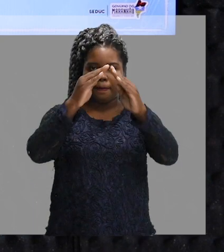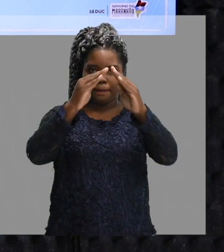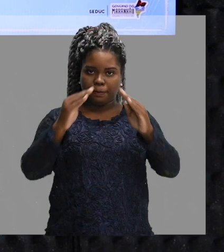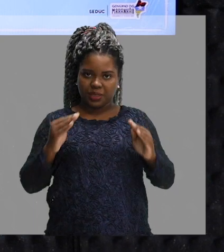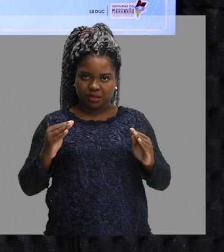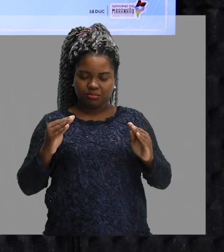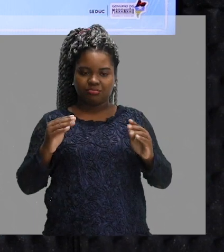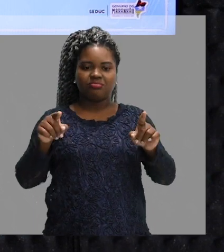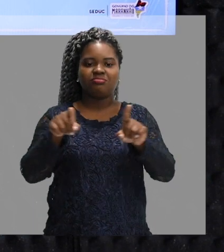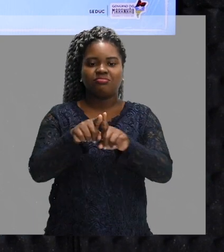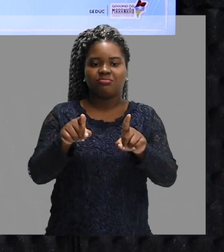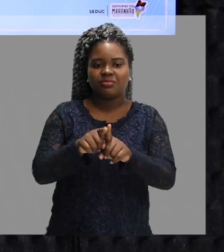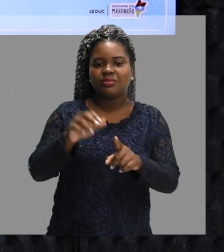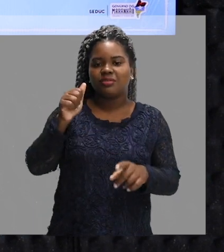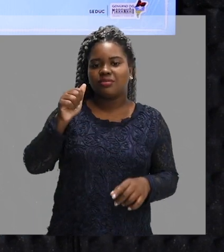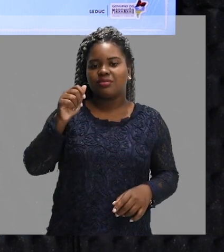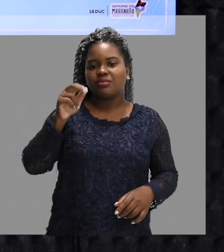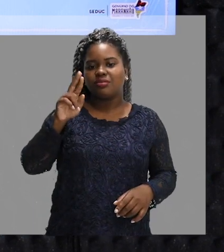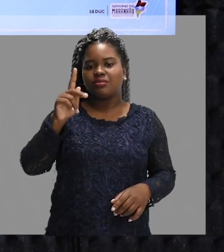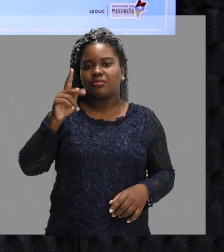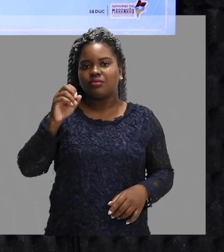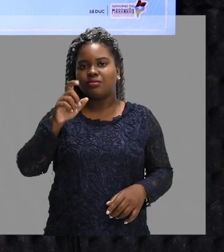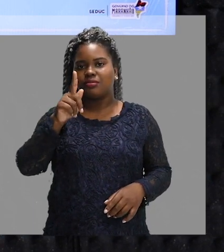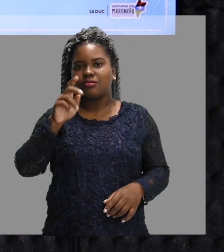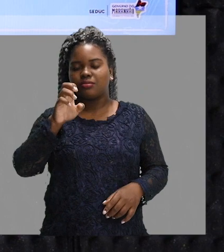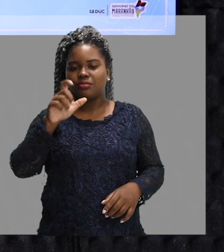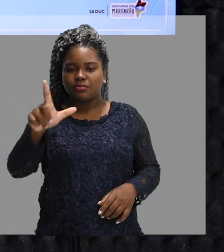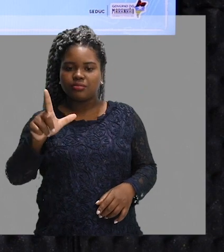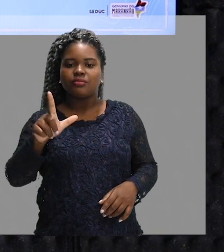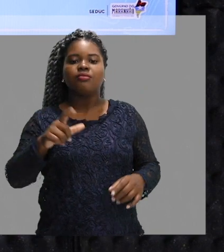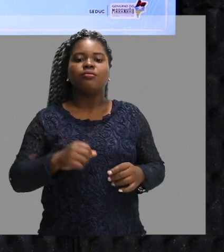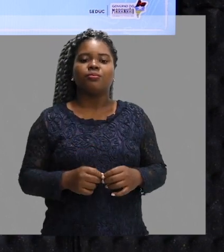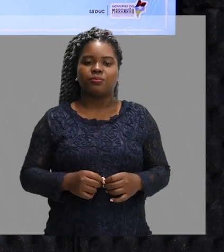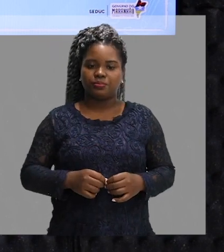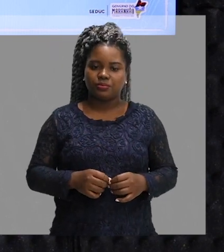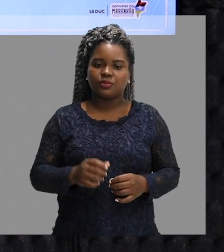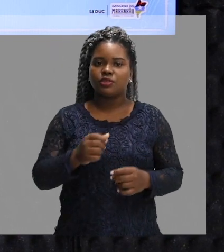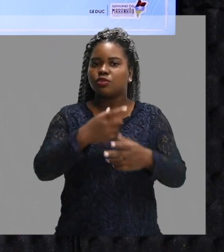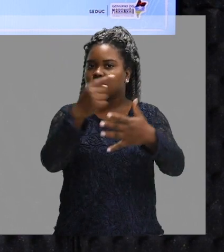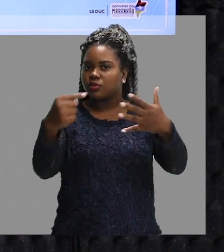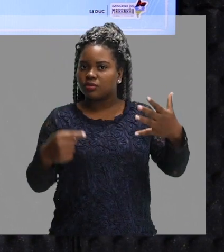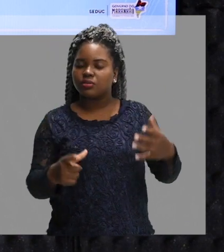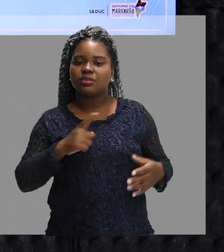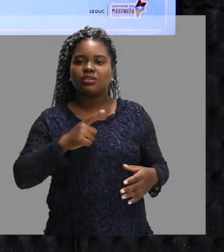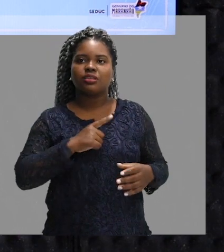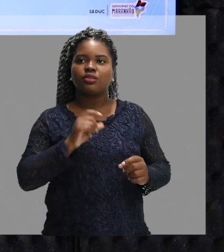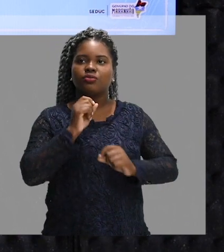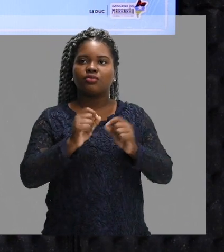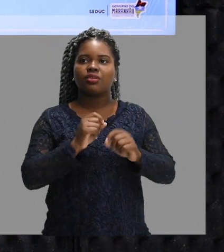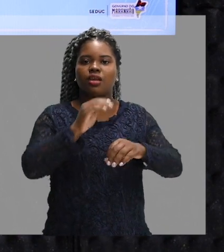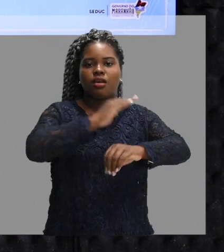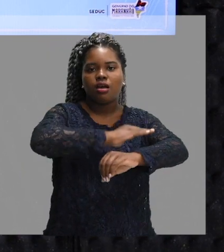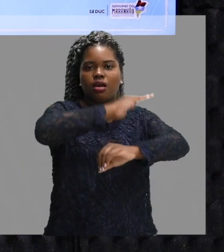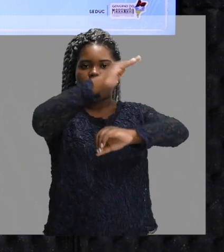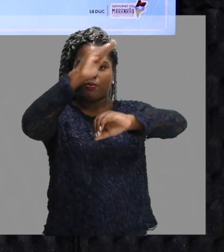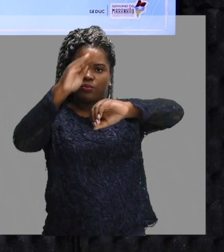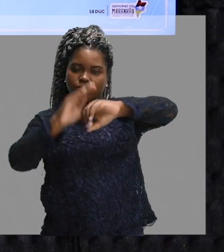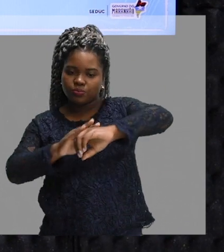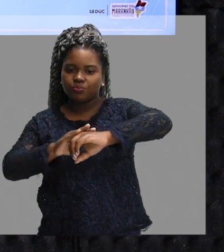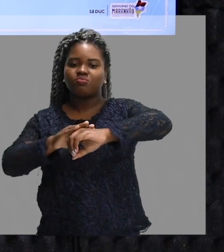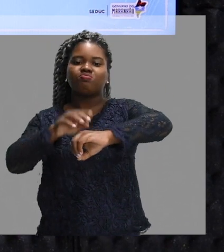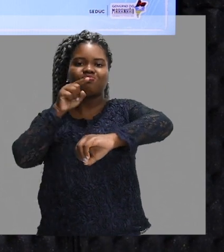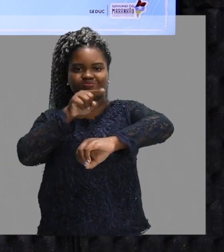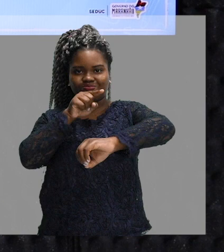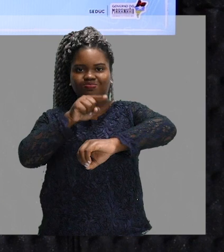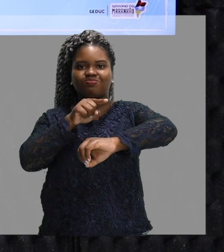aqueles que vocês costumam assistir na sessão da tarde ou em filmes de reprise no domingo, né? Uma montanha, o templo encravado, e geralmente esse